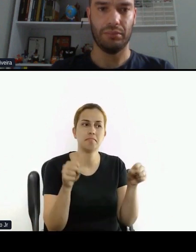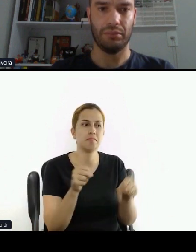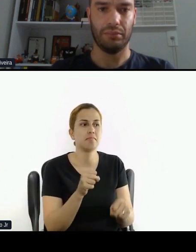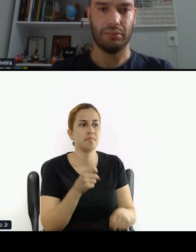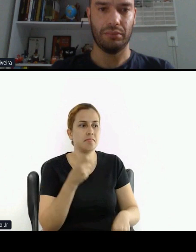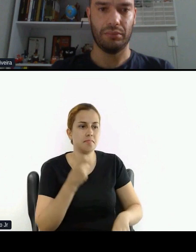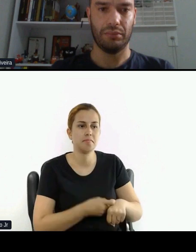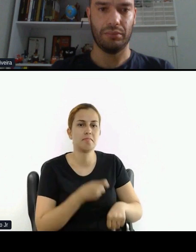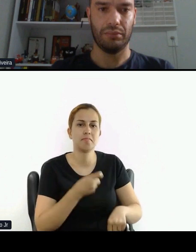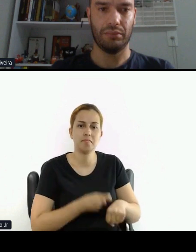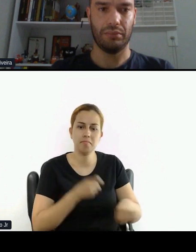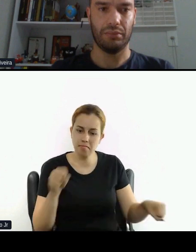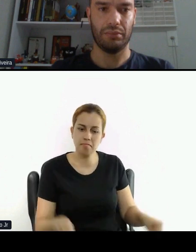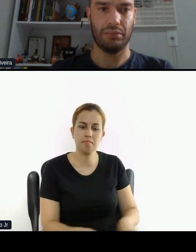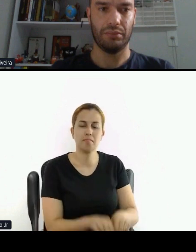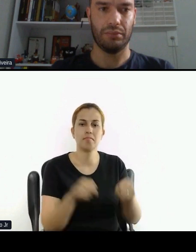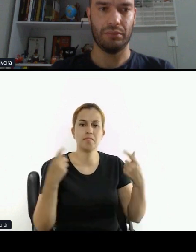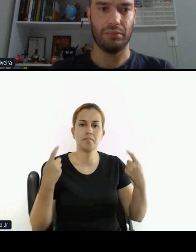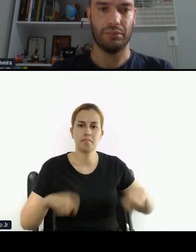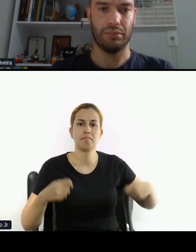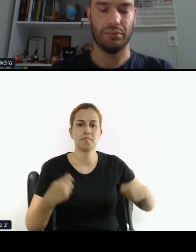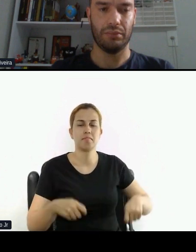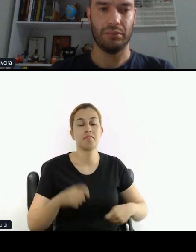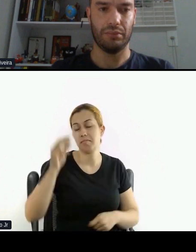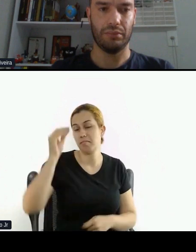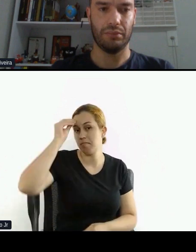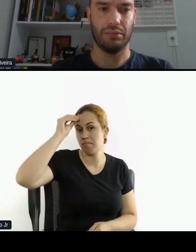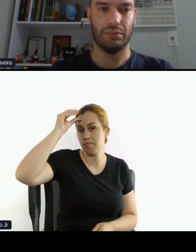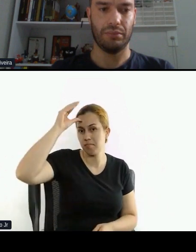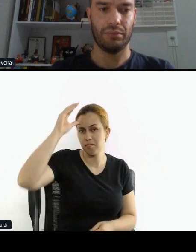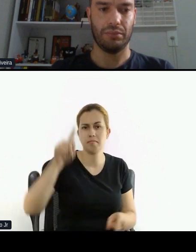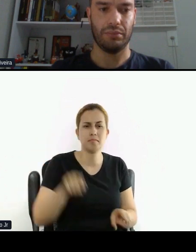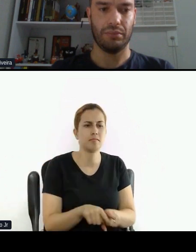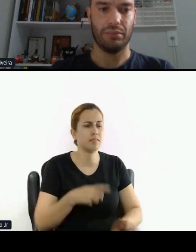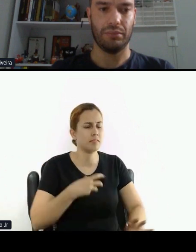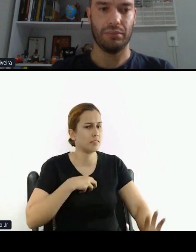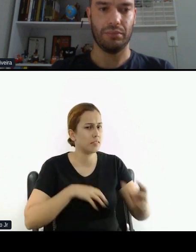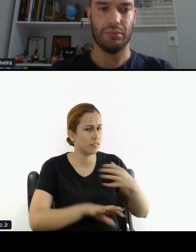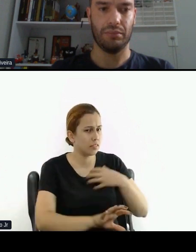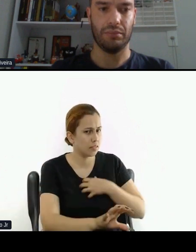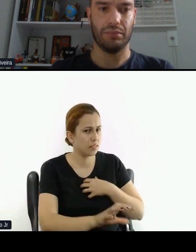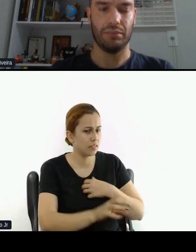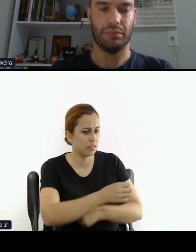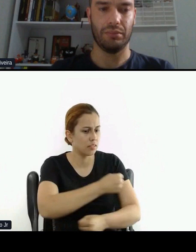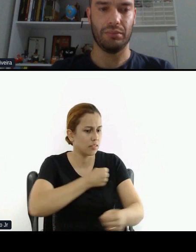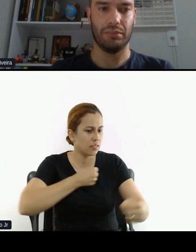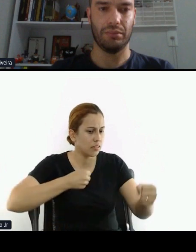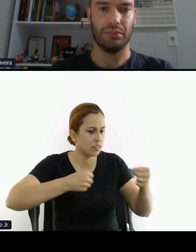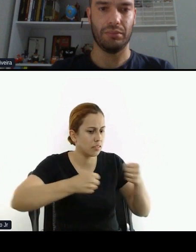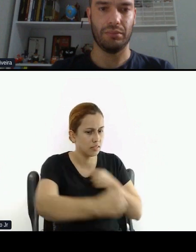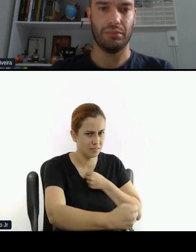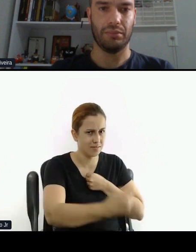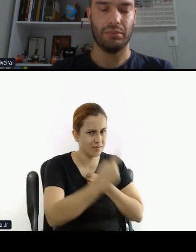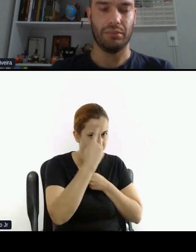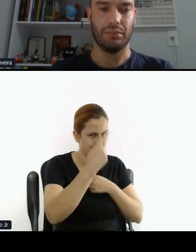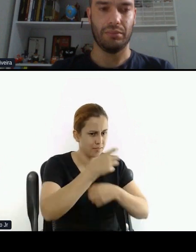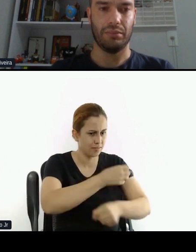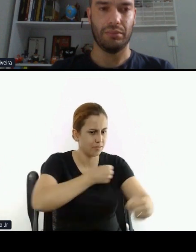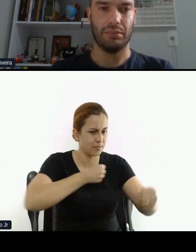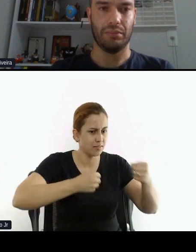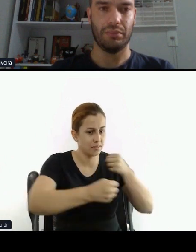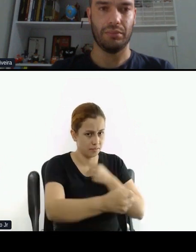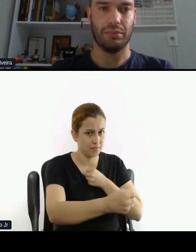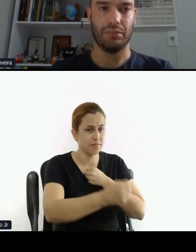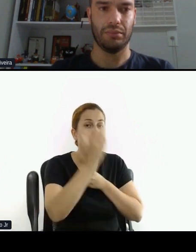essa barreira do conhecimento, né, a empatia, principalmente, você se colocar no lugar do outro para,